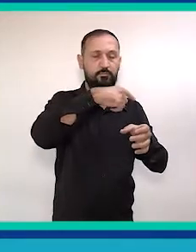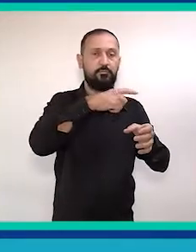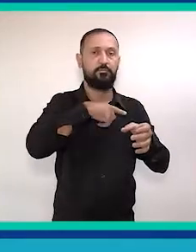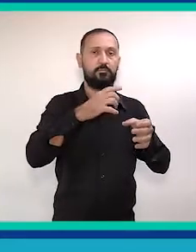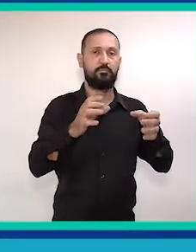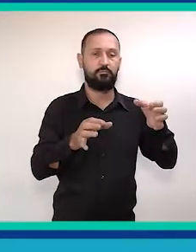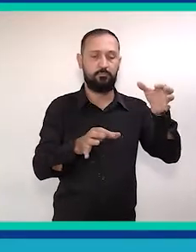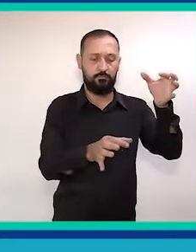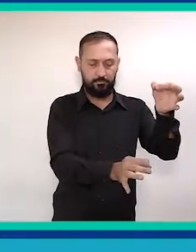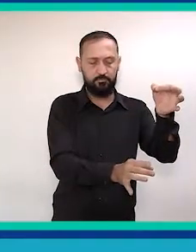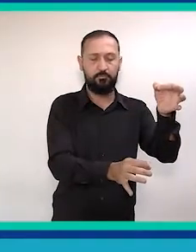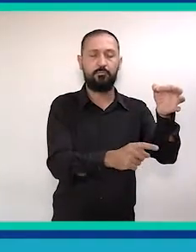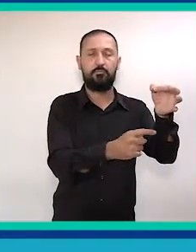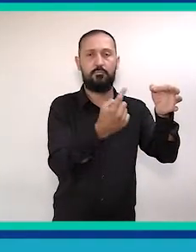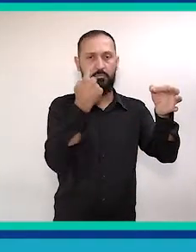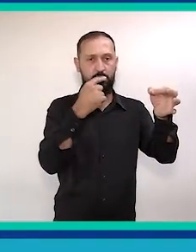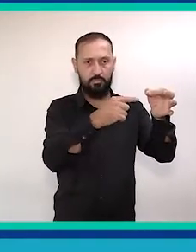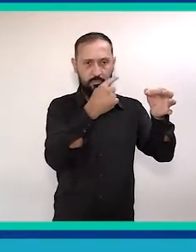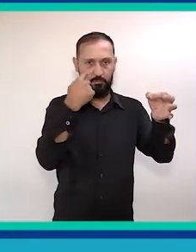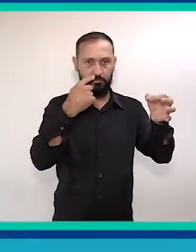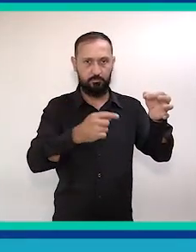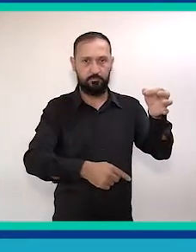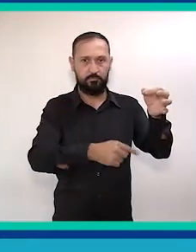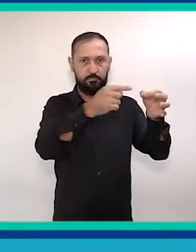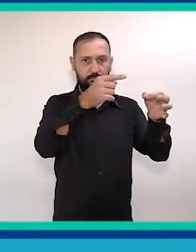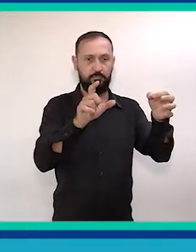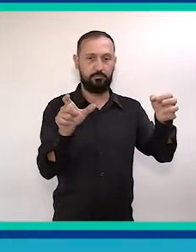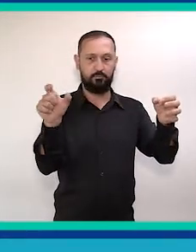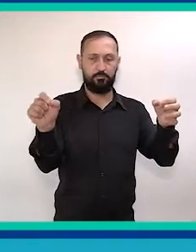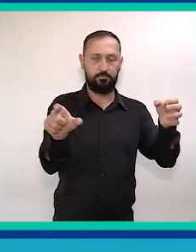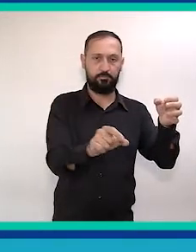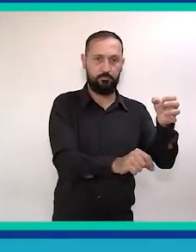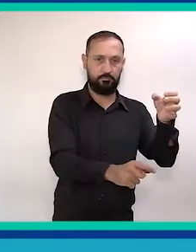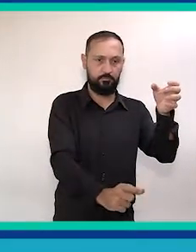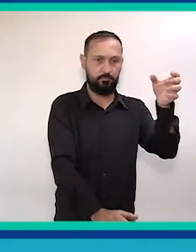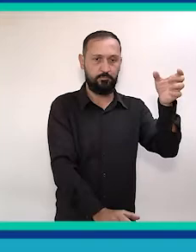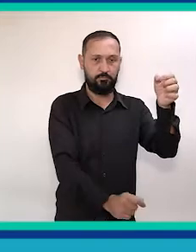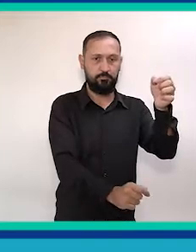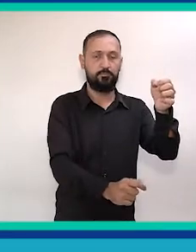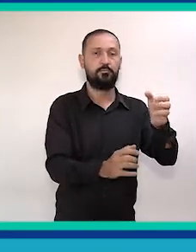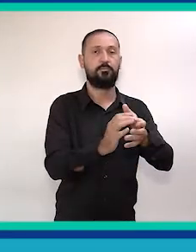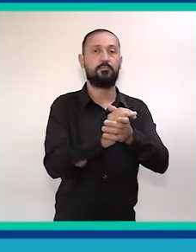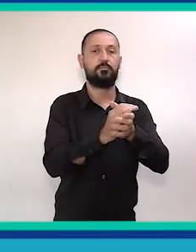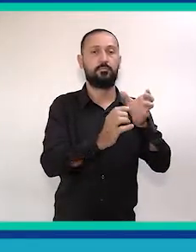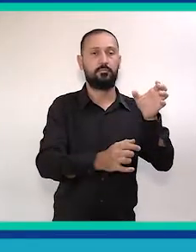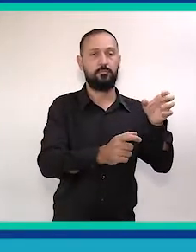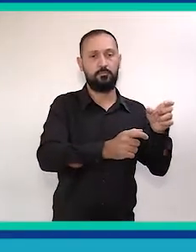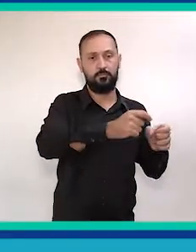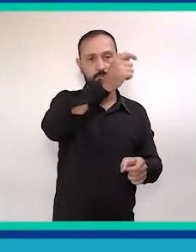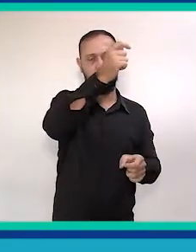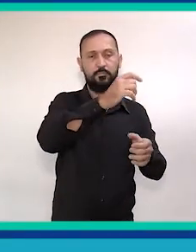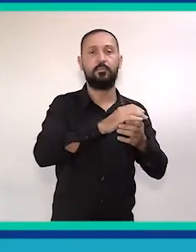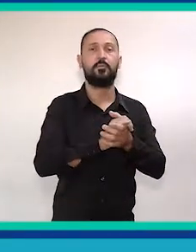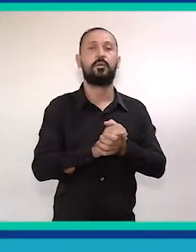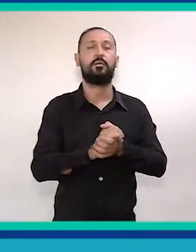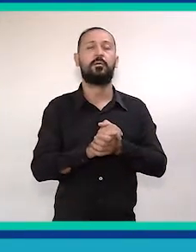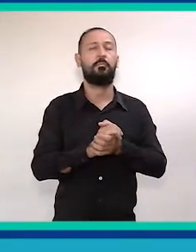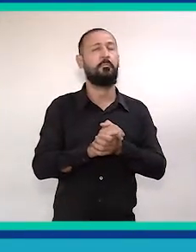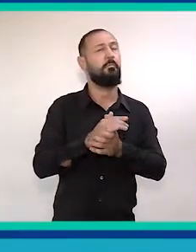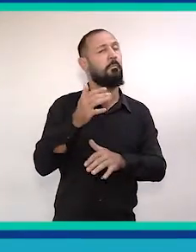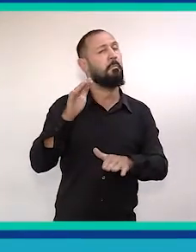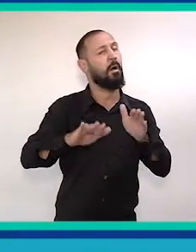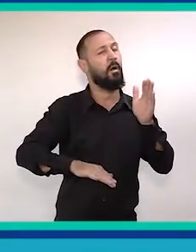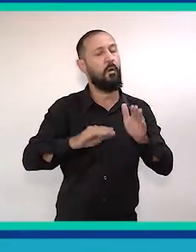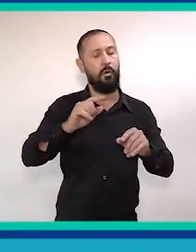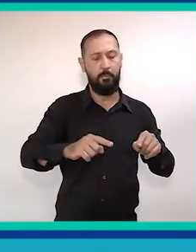está preso por um suporte universal, que é esse robozão aqui, com essas garras. E nessa coluna, como vocês